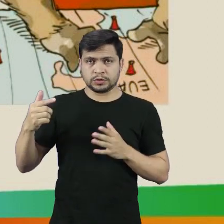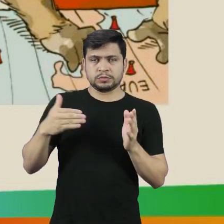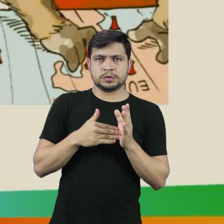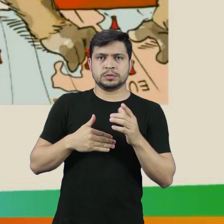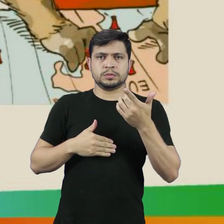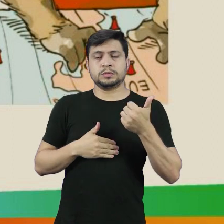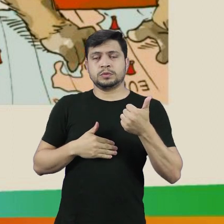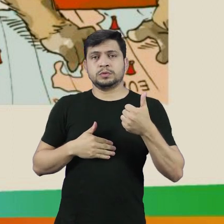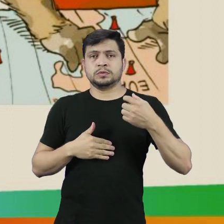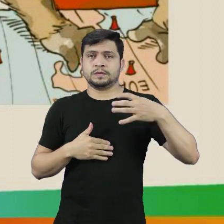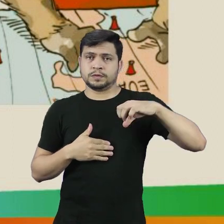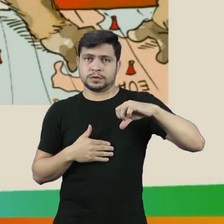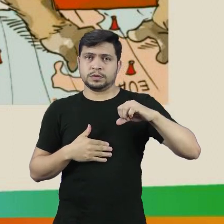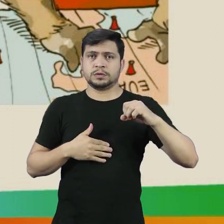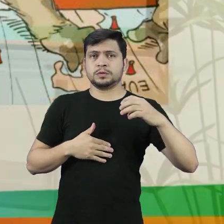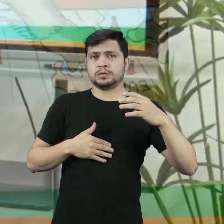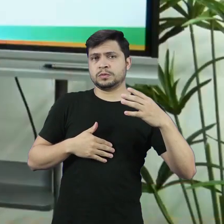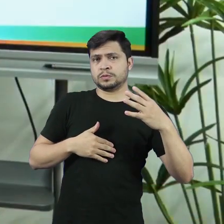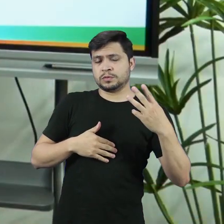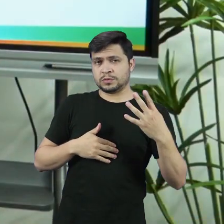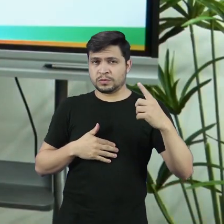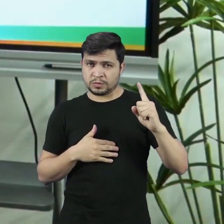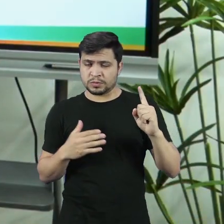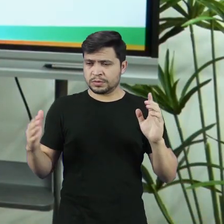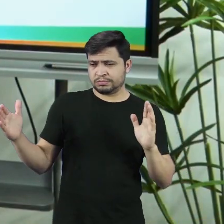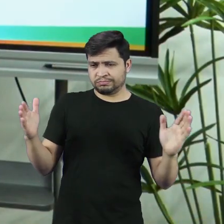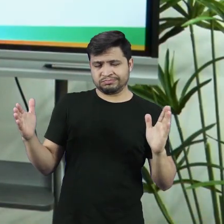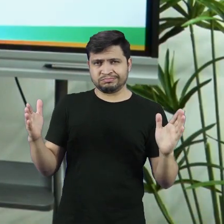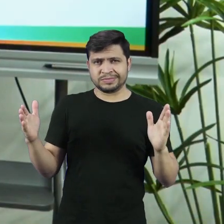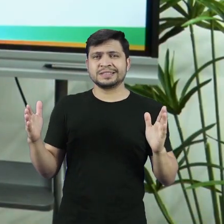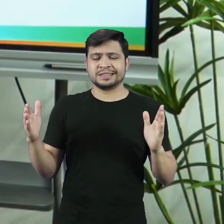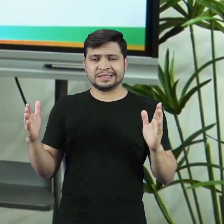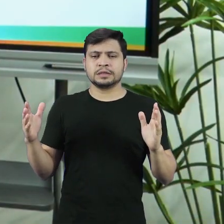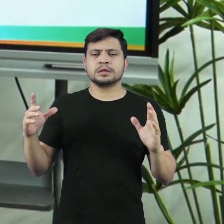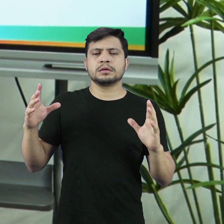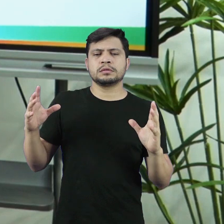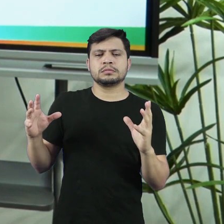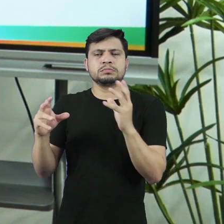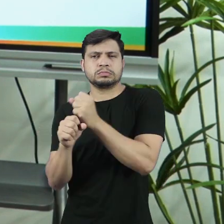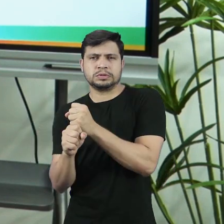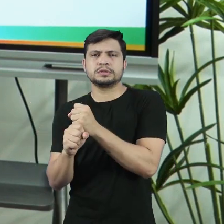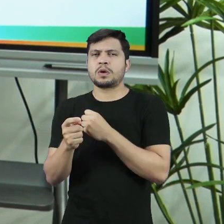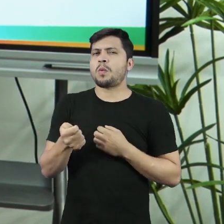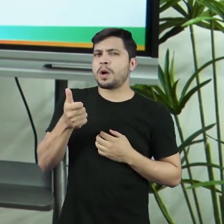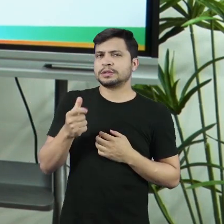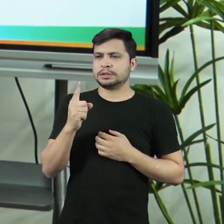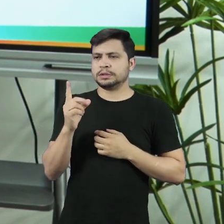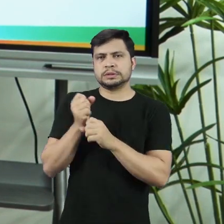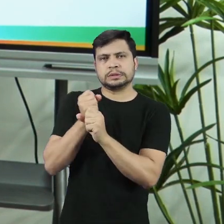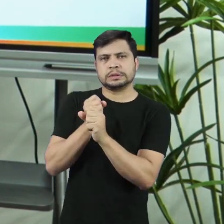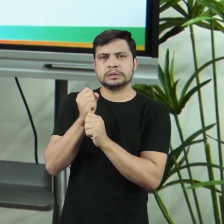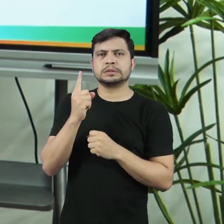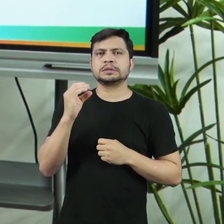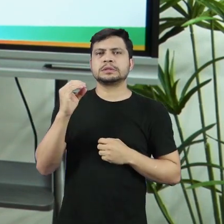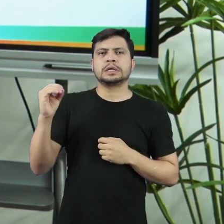período extenso de mais ou menos 45 anos, quase meio século, que a gente teve o mundo dividido entre dois grandes